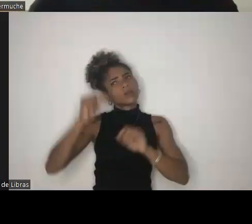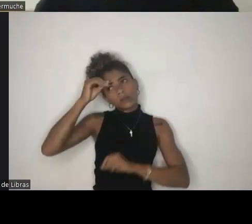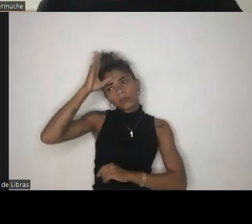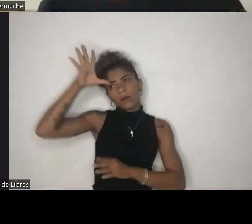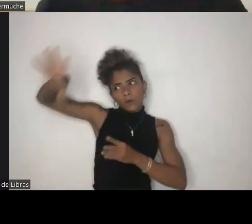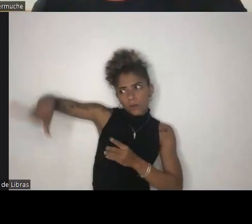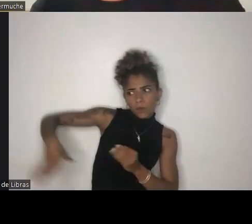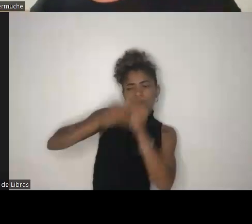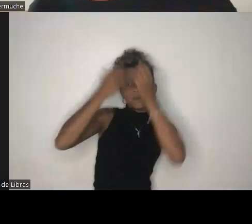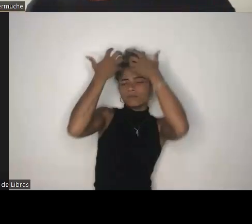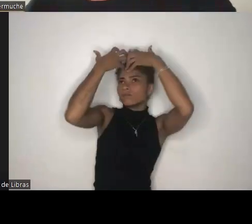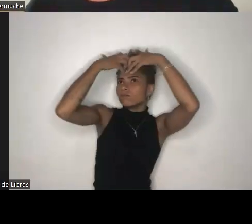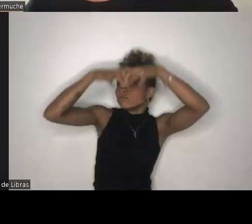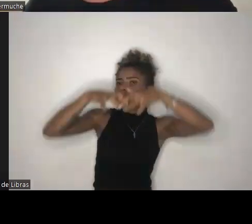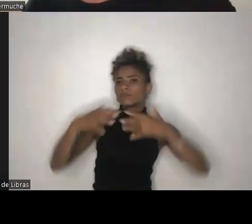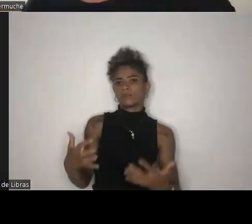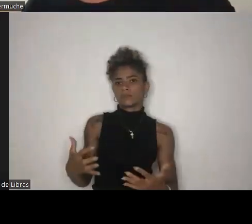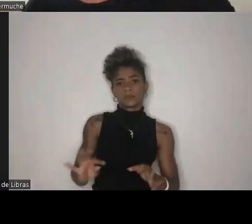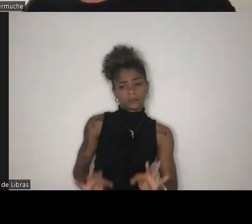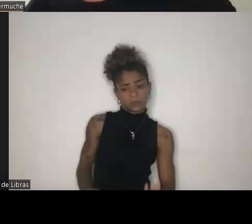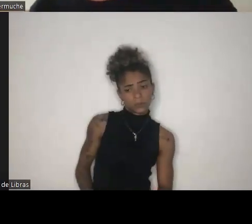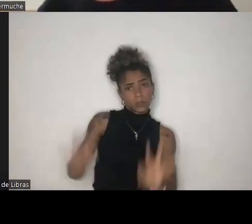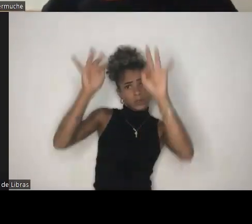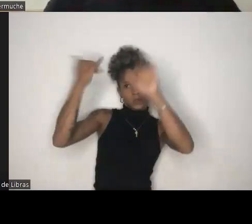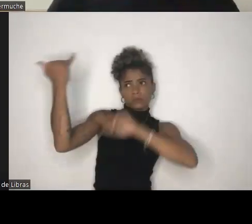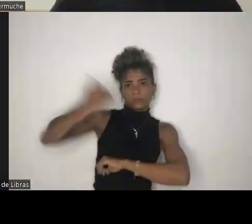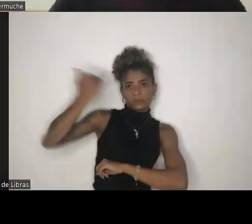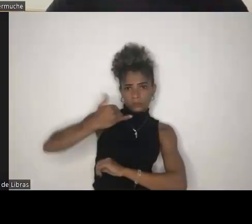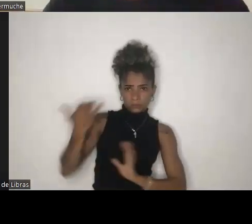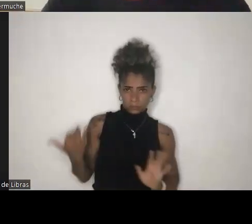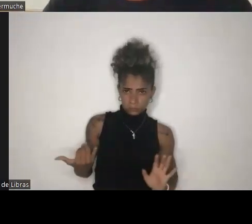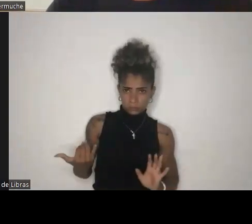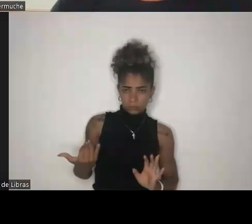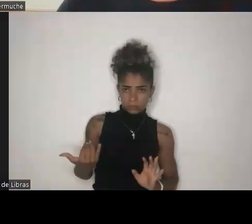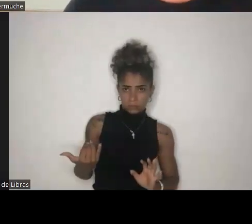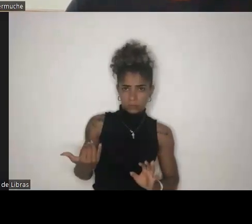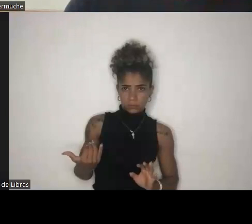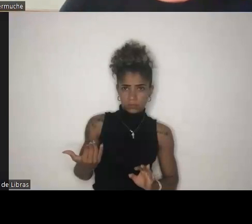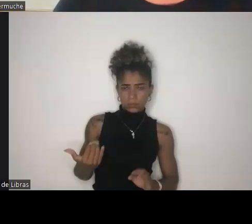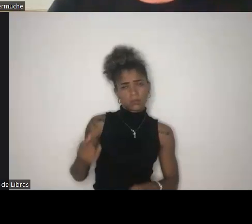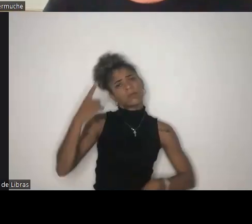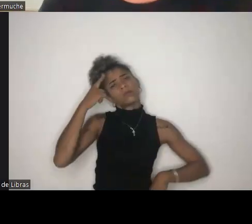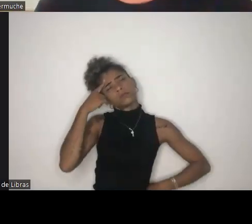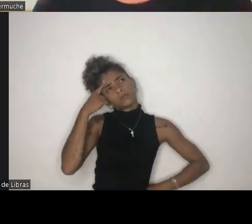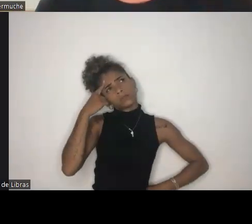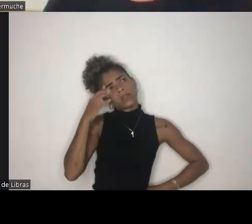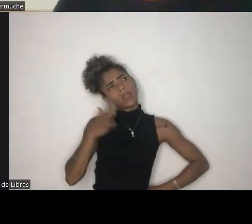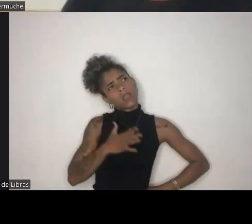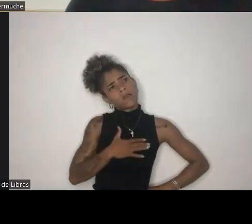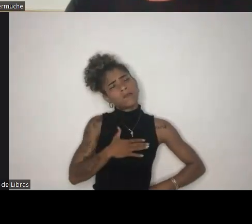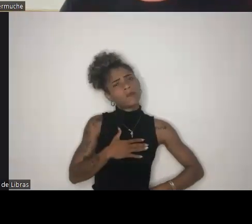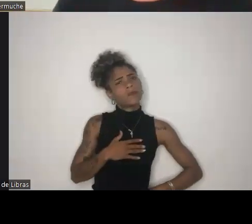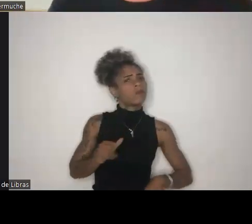a minha reflexão a tecnologia de dados aí é a gente pensou cara eu vou começar a fazer